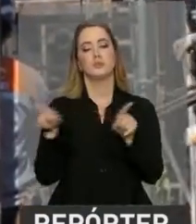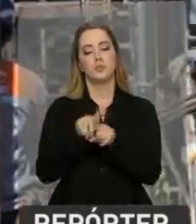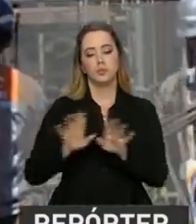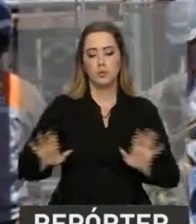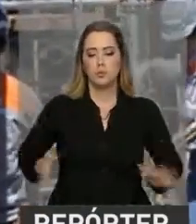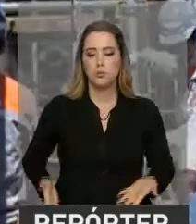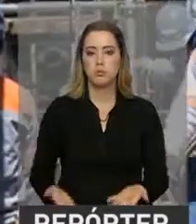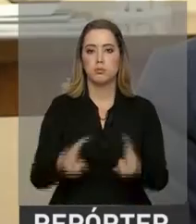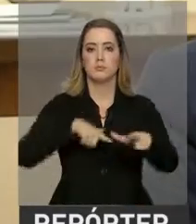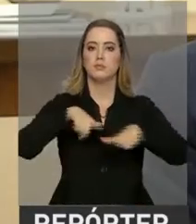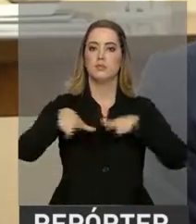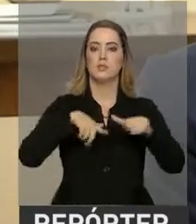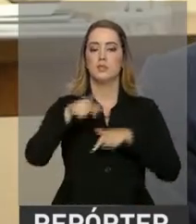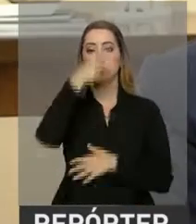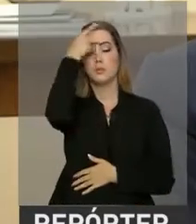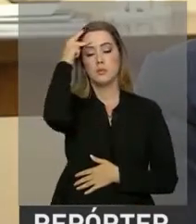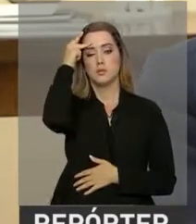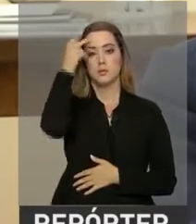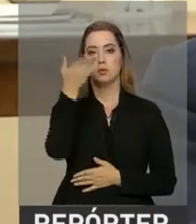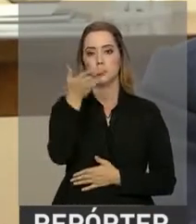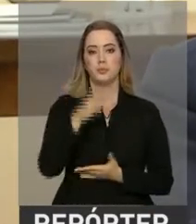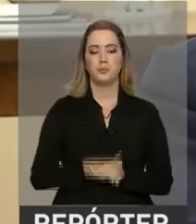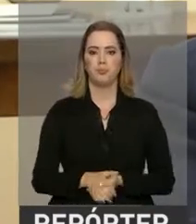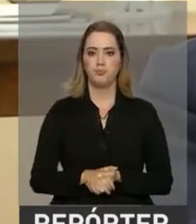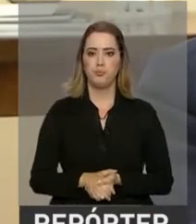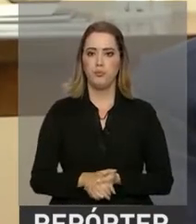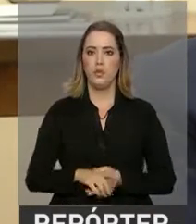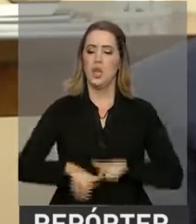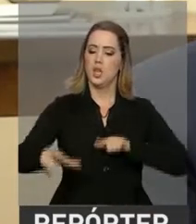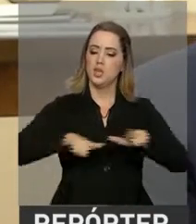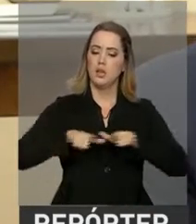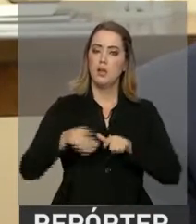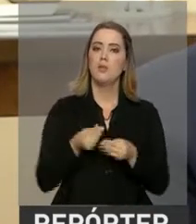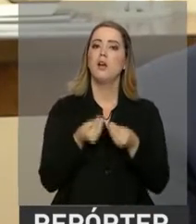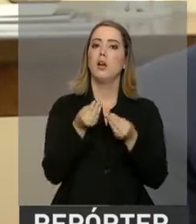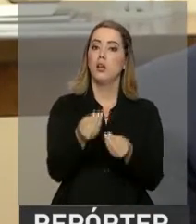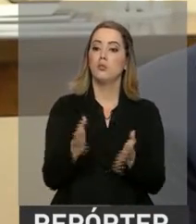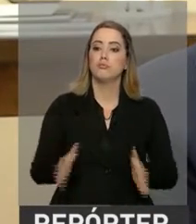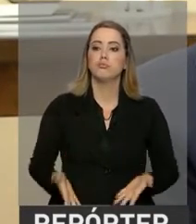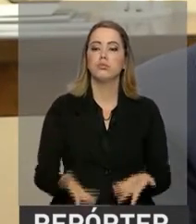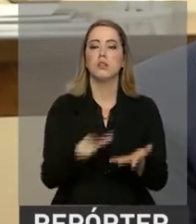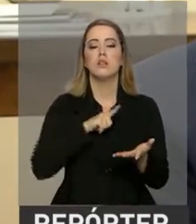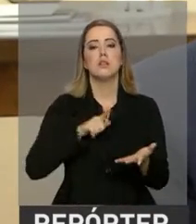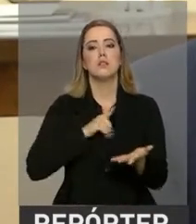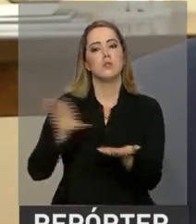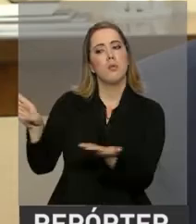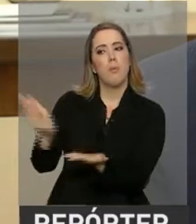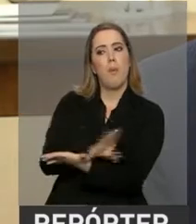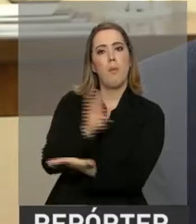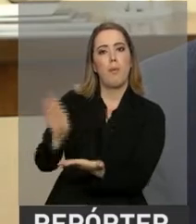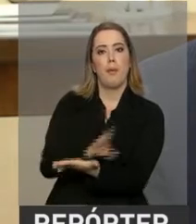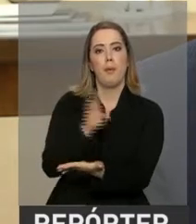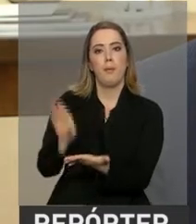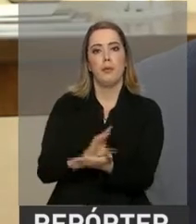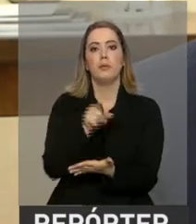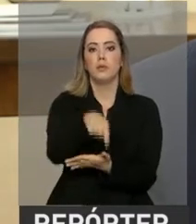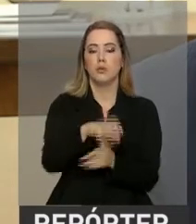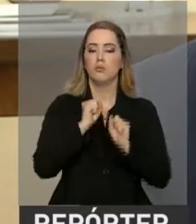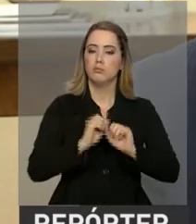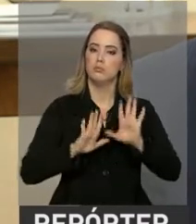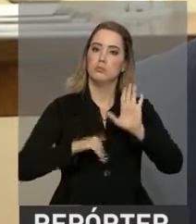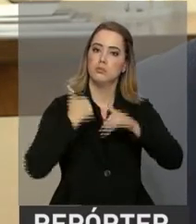para os brasileiros emprego você gera quando existe investimento é investimento permite crescer